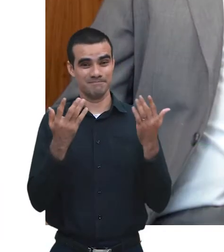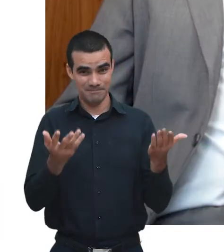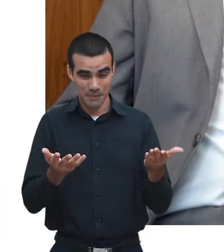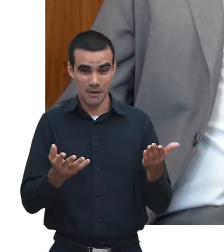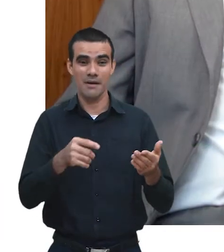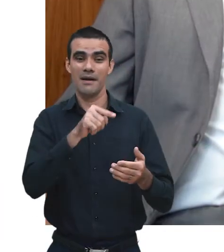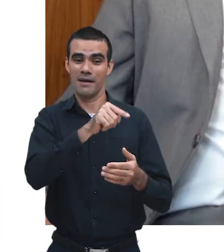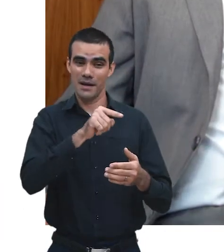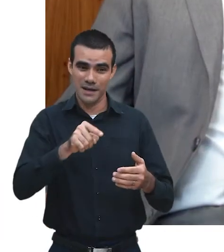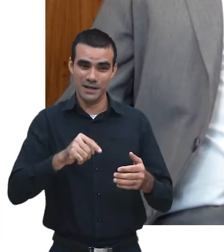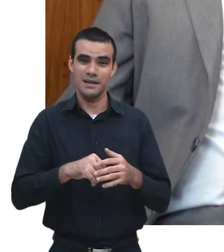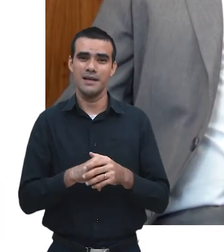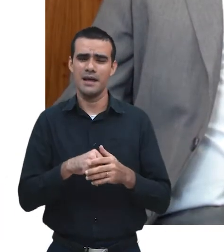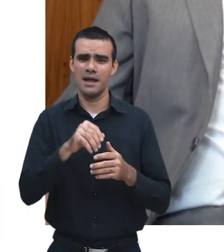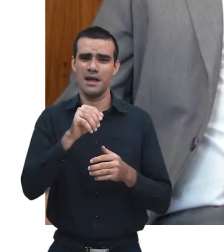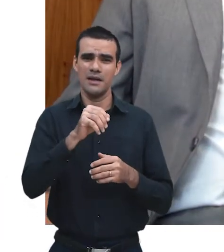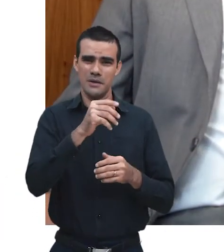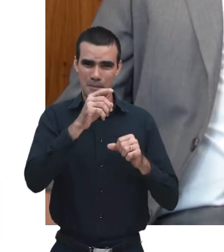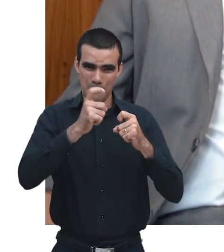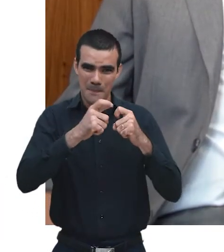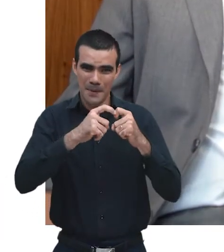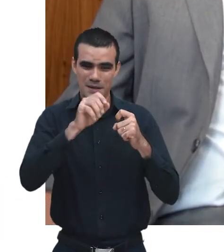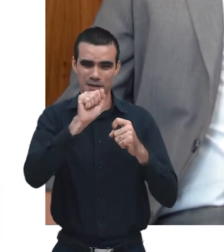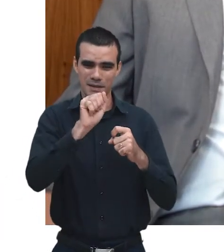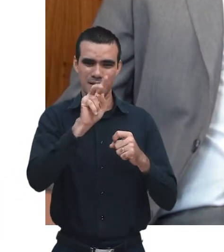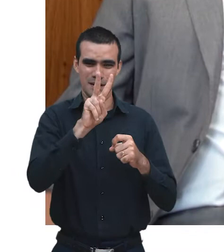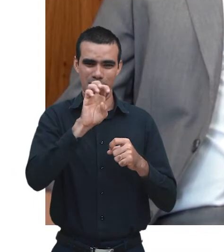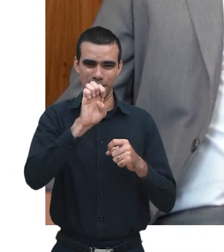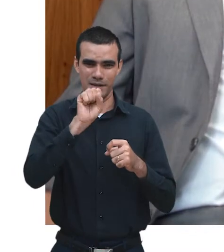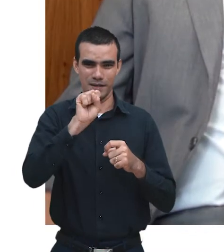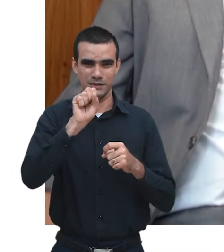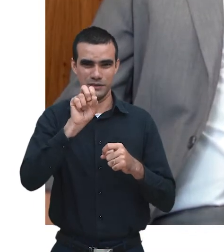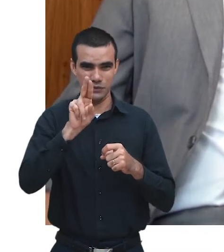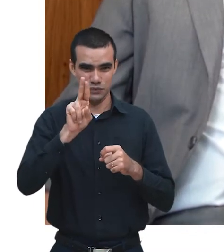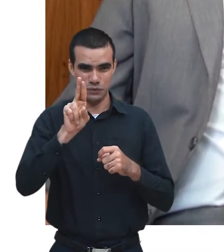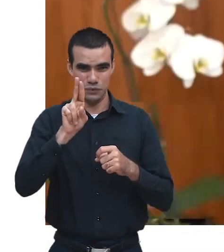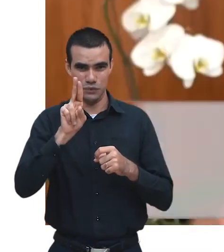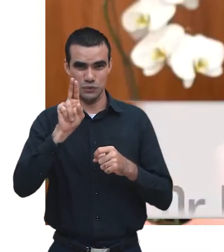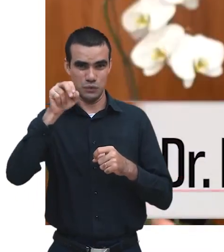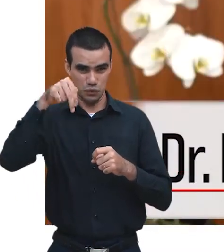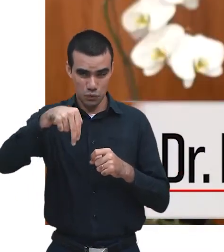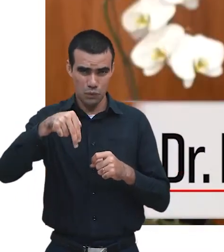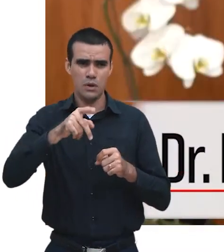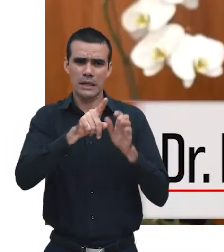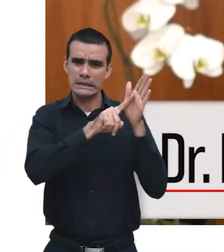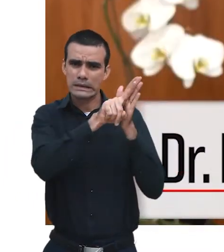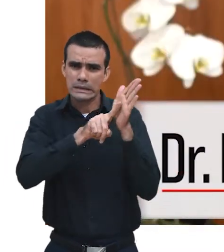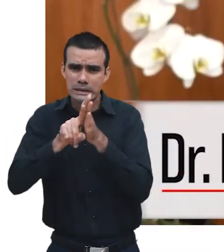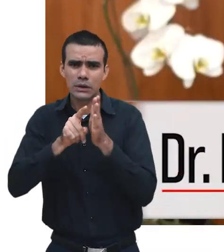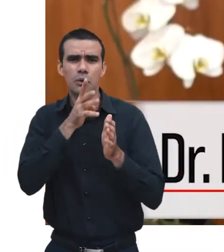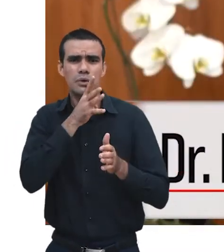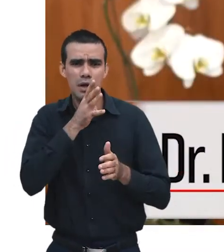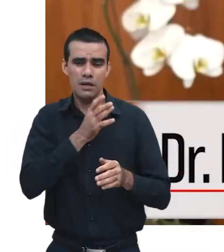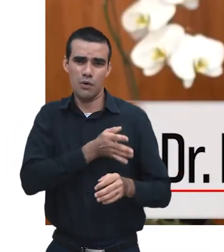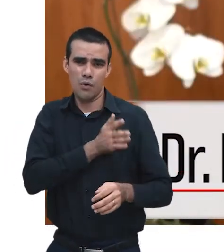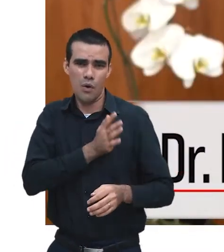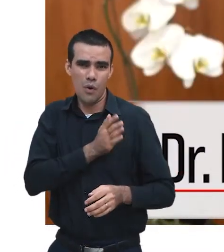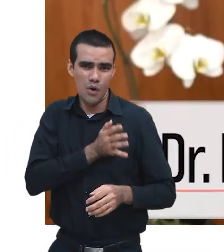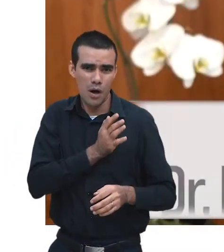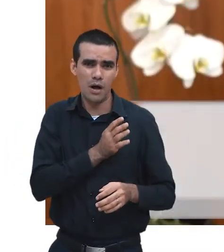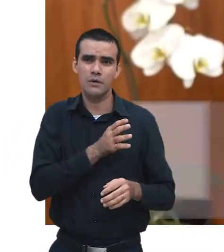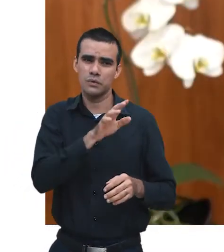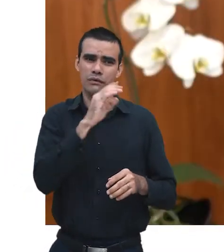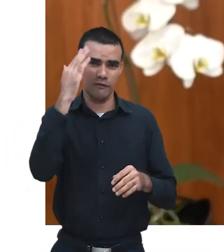Bom, estamos aqui com o Dr. Avezum. O Álvaro é um pesquisador conhecido da cardiologia,